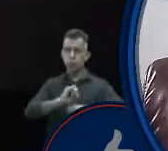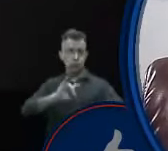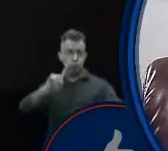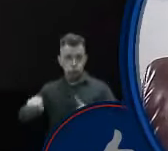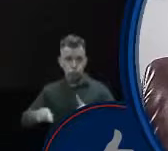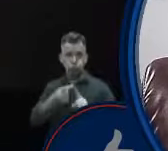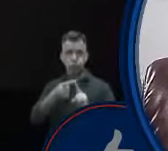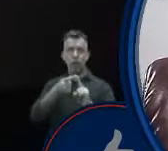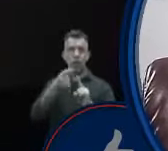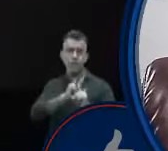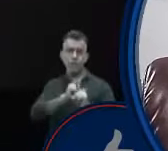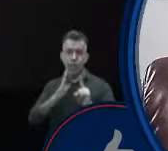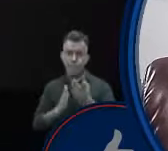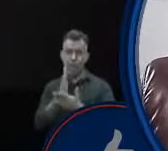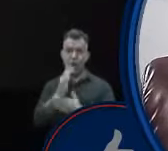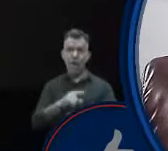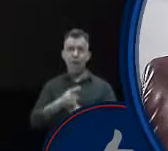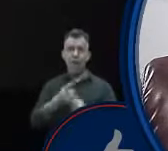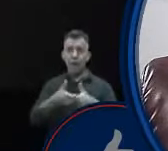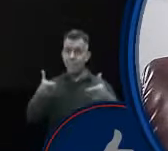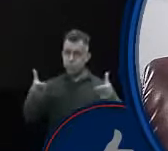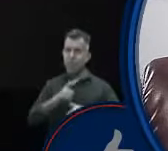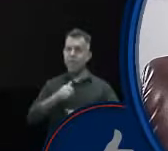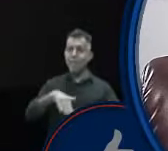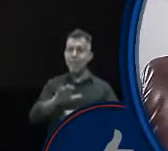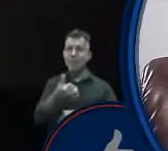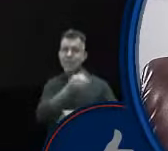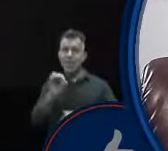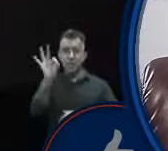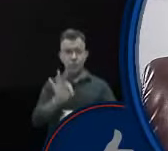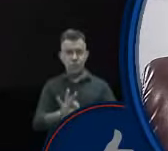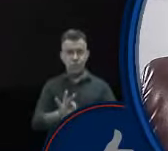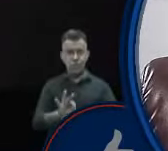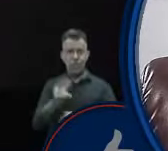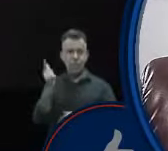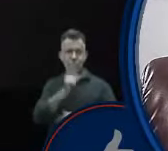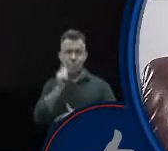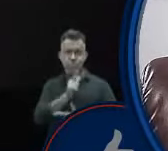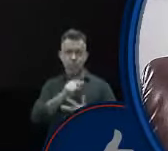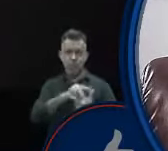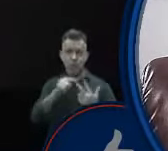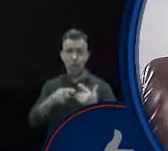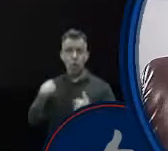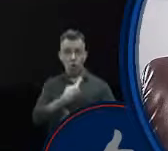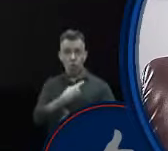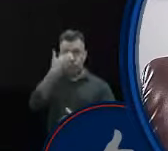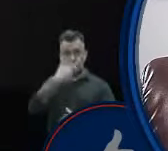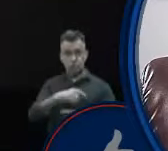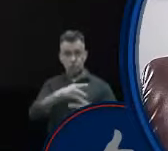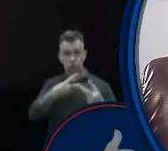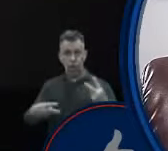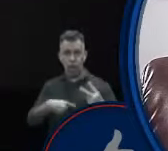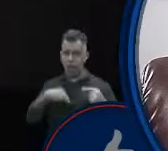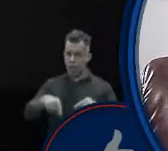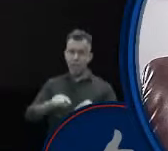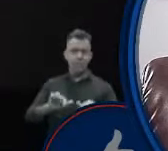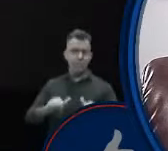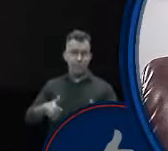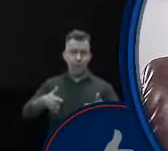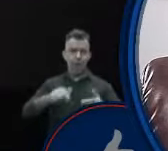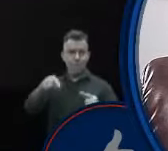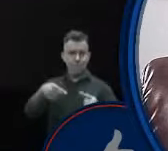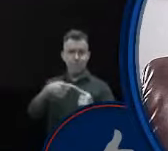dominantes. Em muitas delas, representamos mais de 60% de share. E nós já somos, como muito se fala,